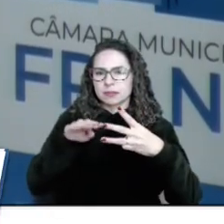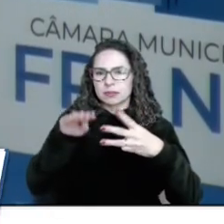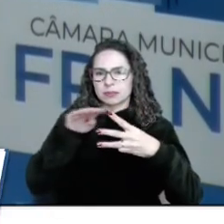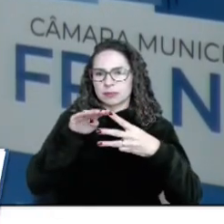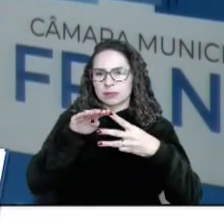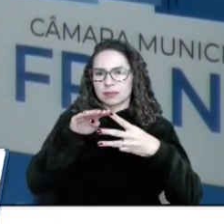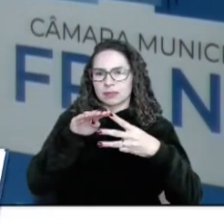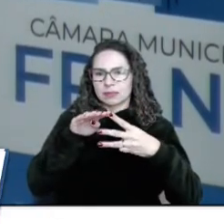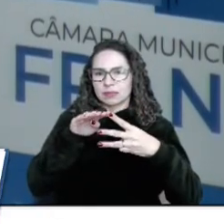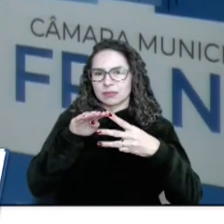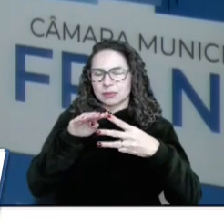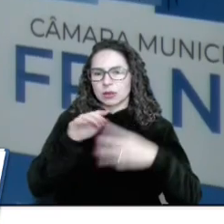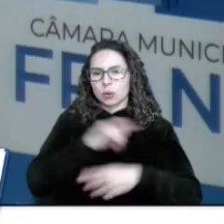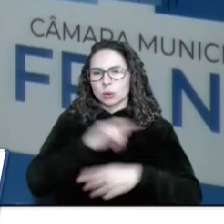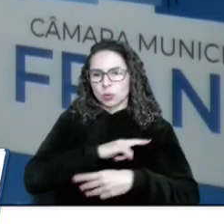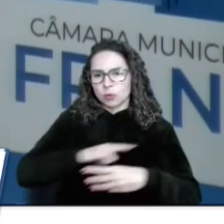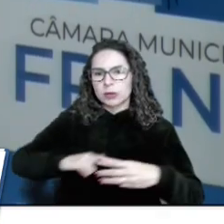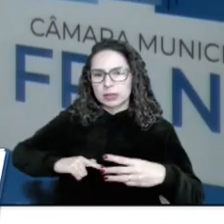de governo: